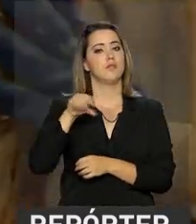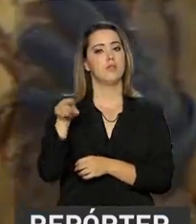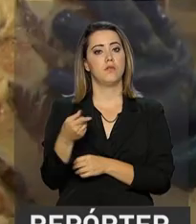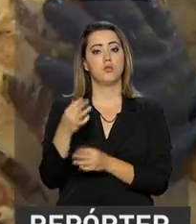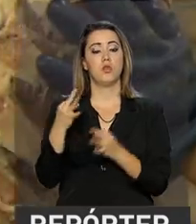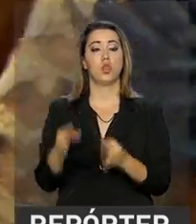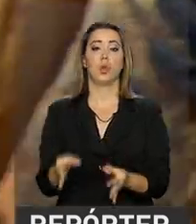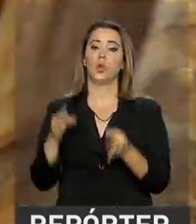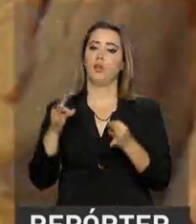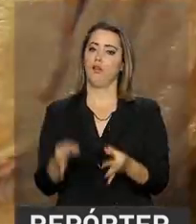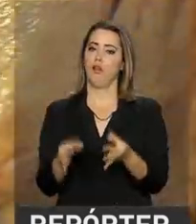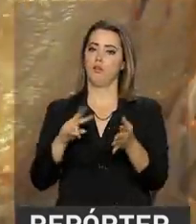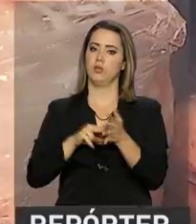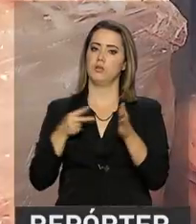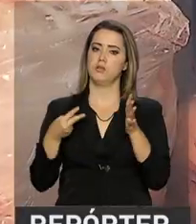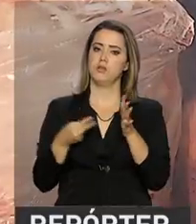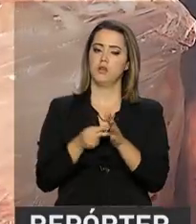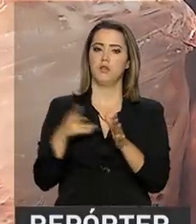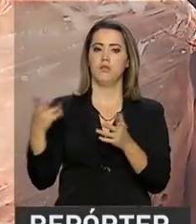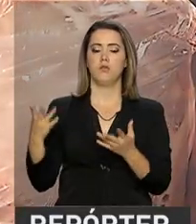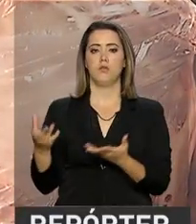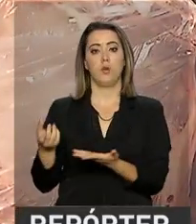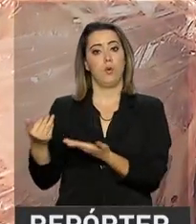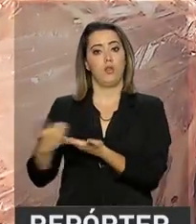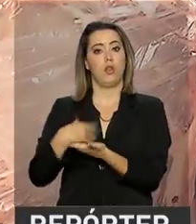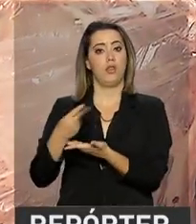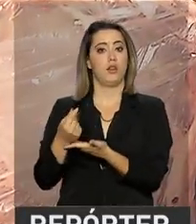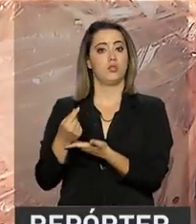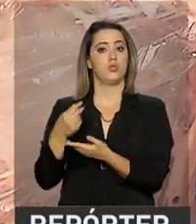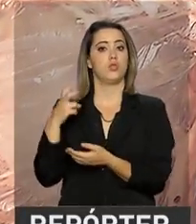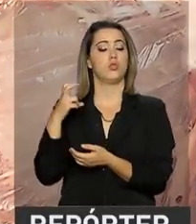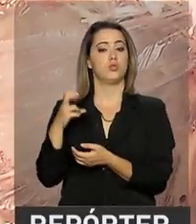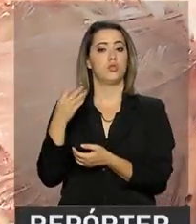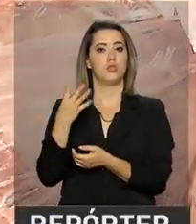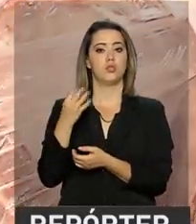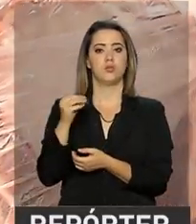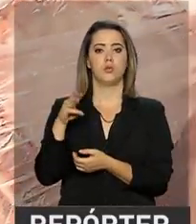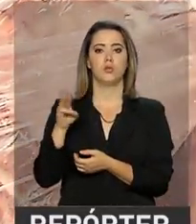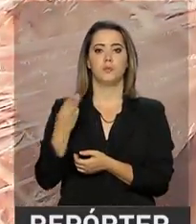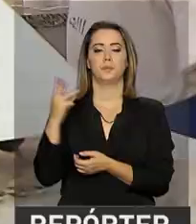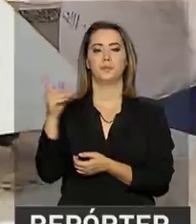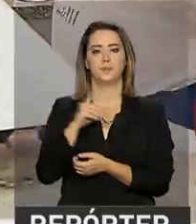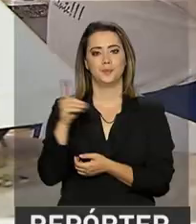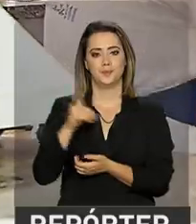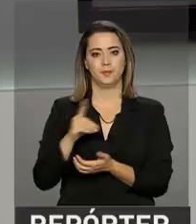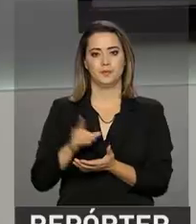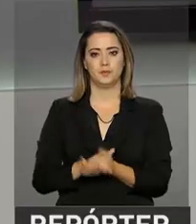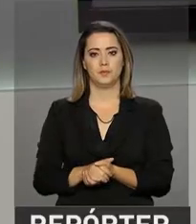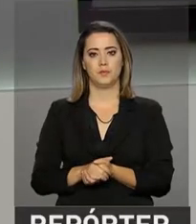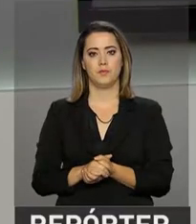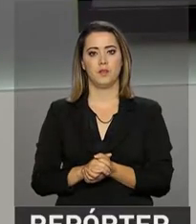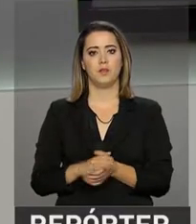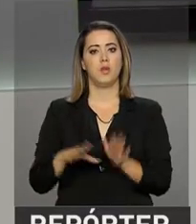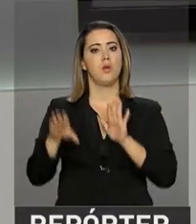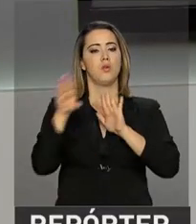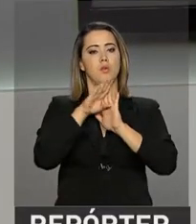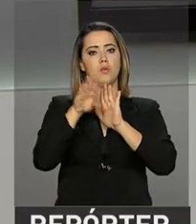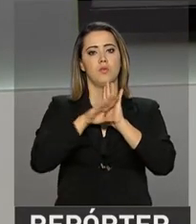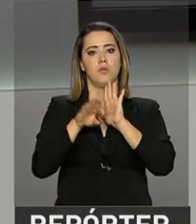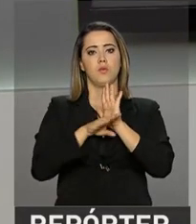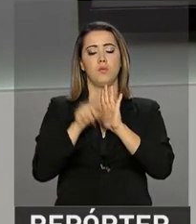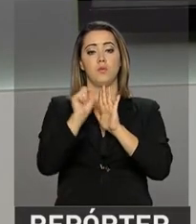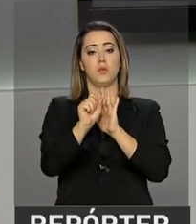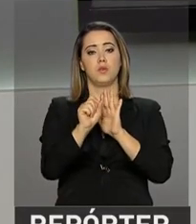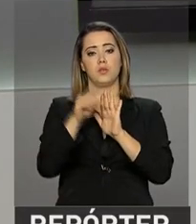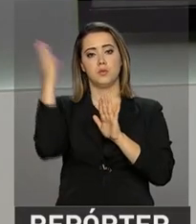Tonel o que resultou no fatur de 540 Milhões de Dólares o programa nacional